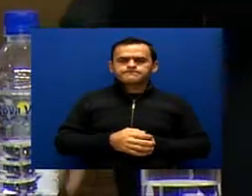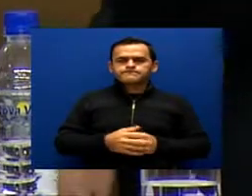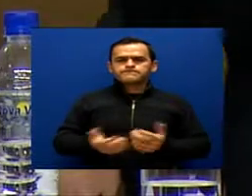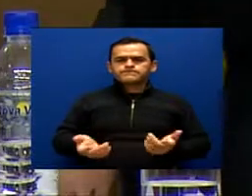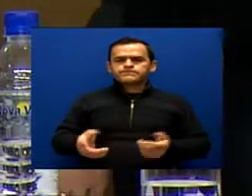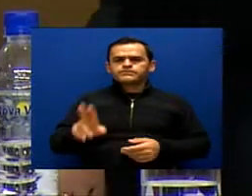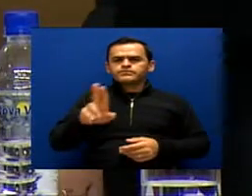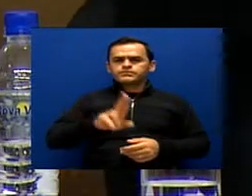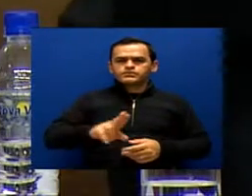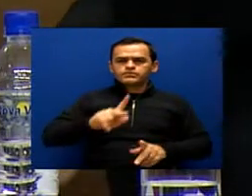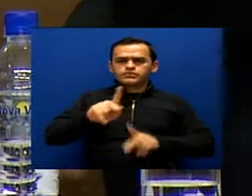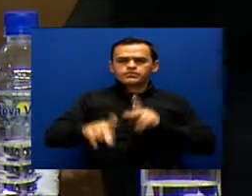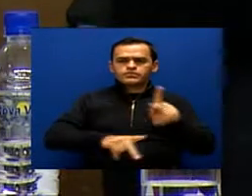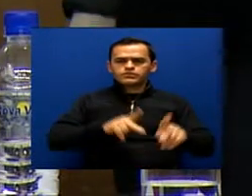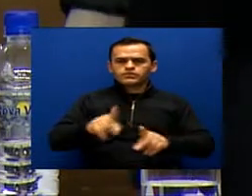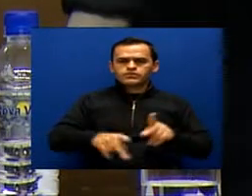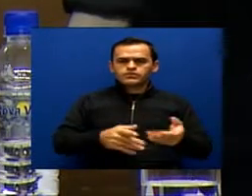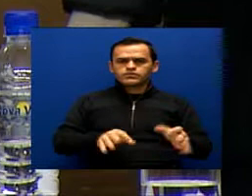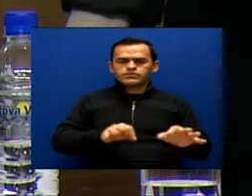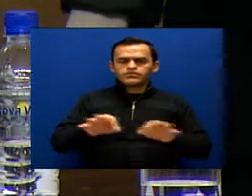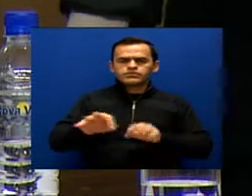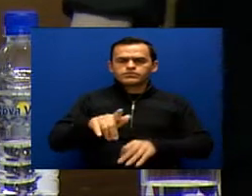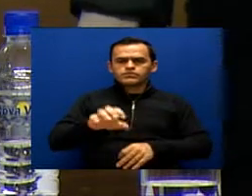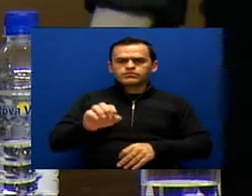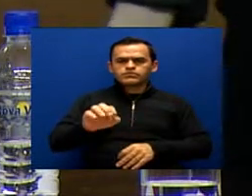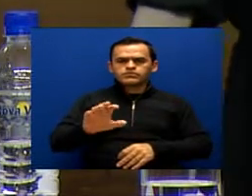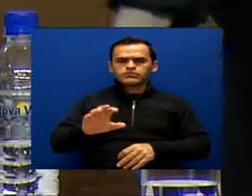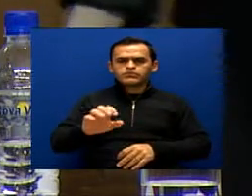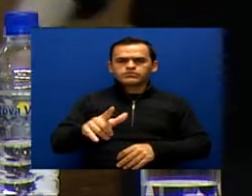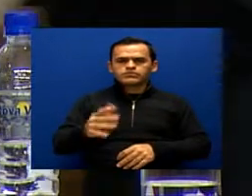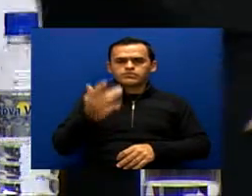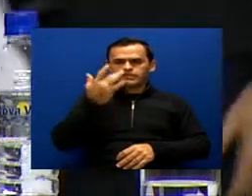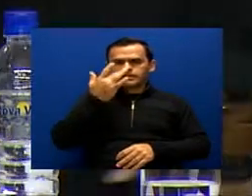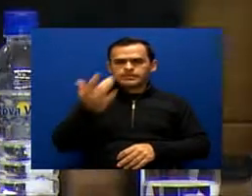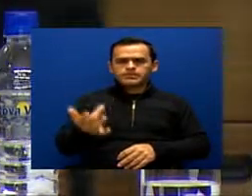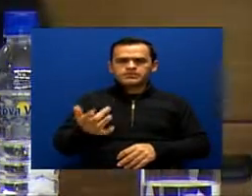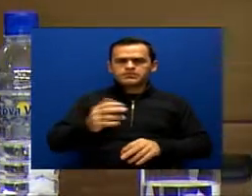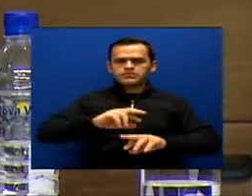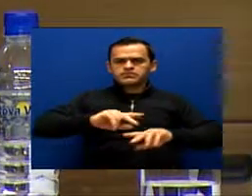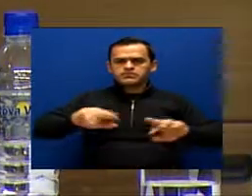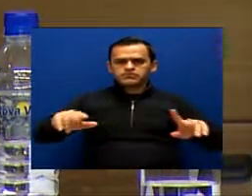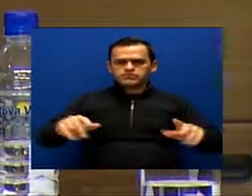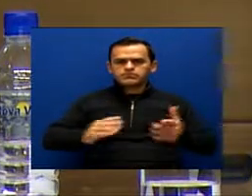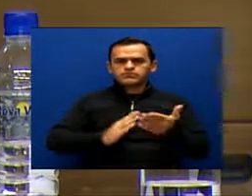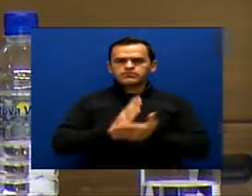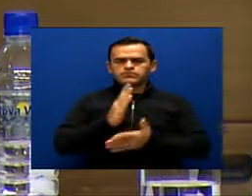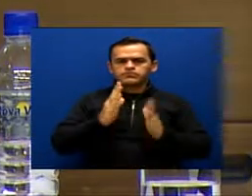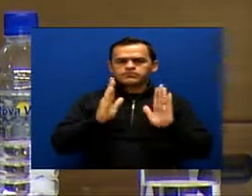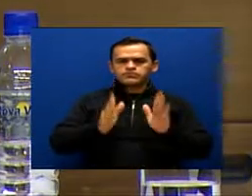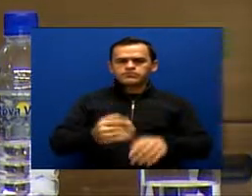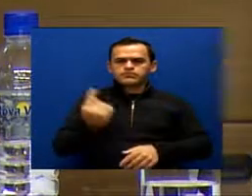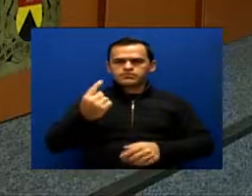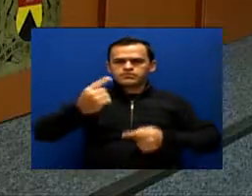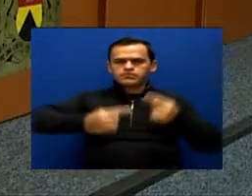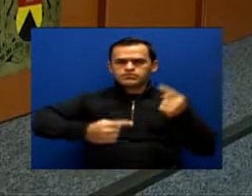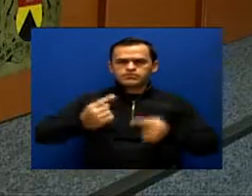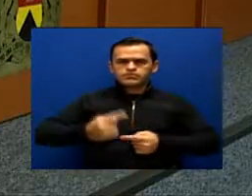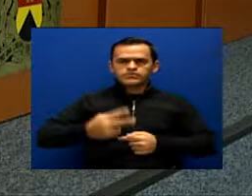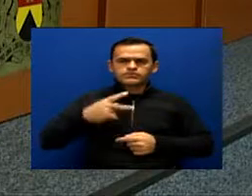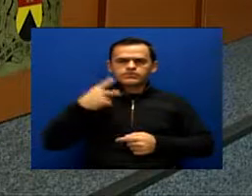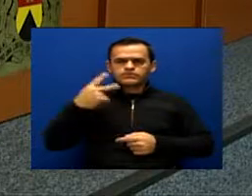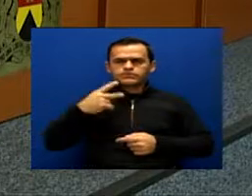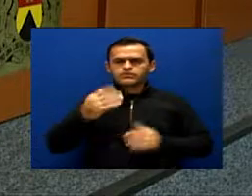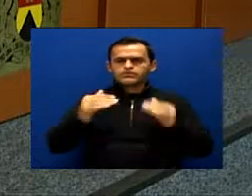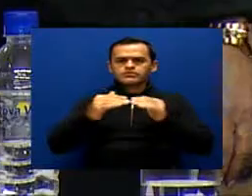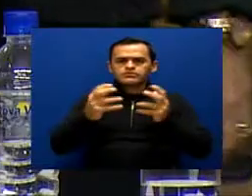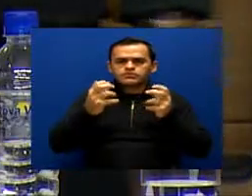utilidade pública o projeto Gol de Geração de Ouro e dá outras providências. Tudo bem, já foi aprovado em primeira discussão. Os vereadores que